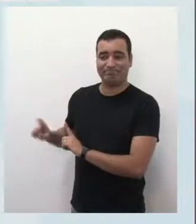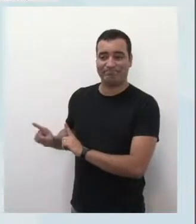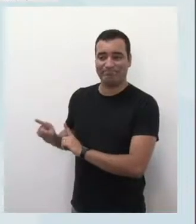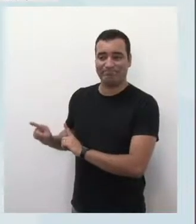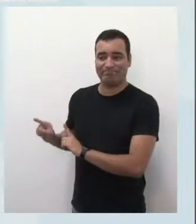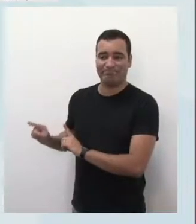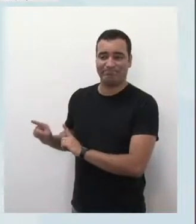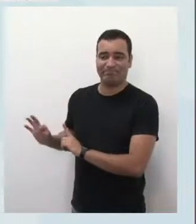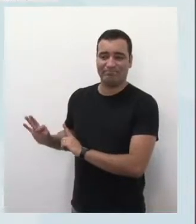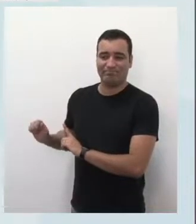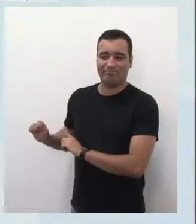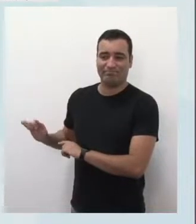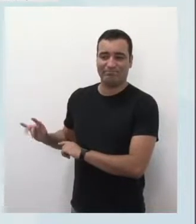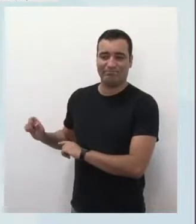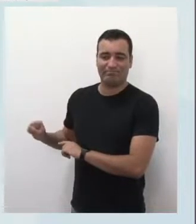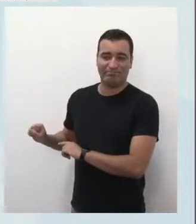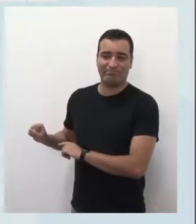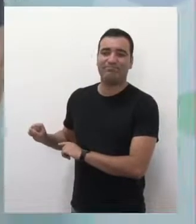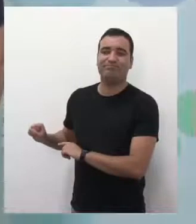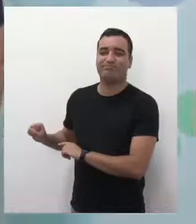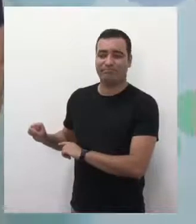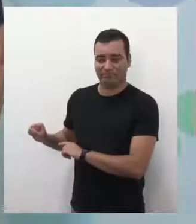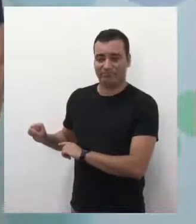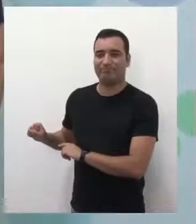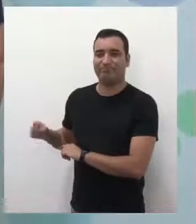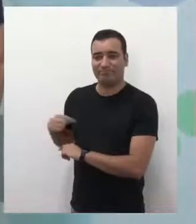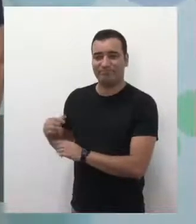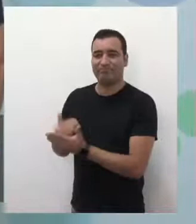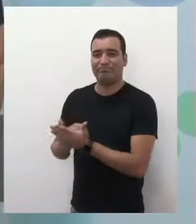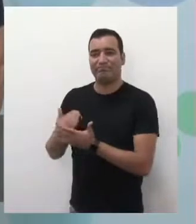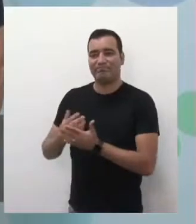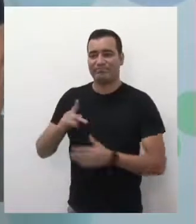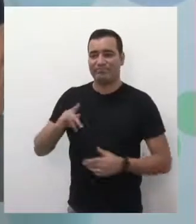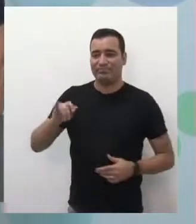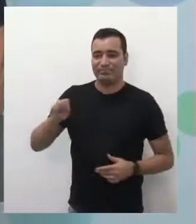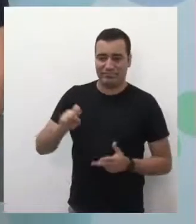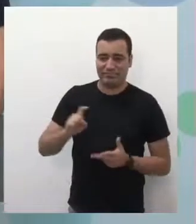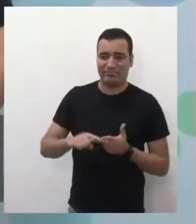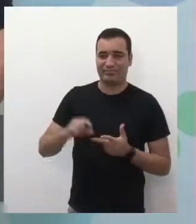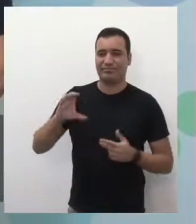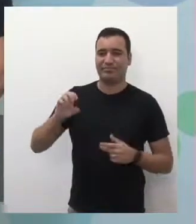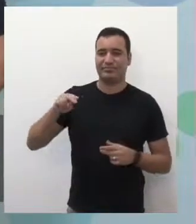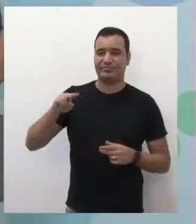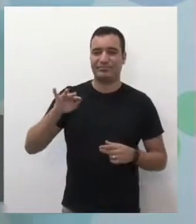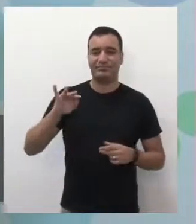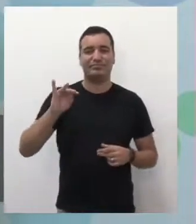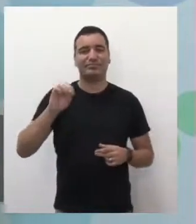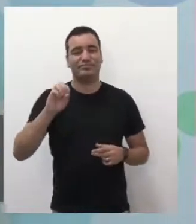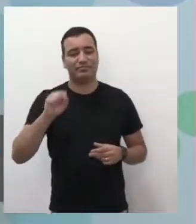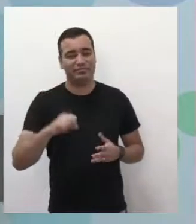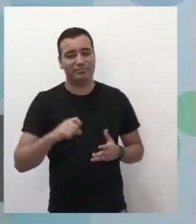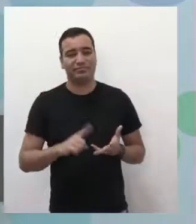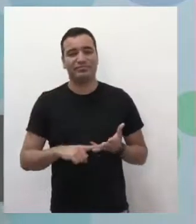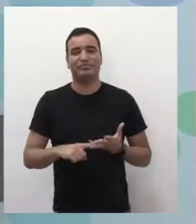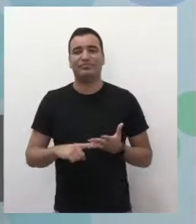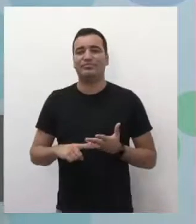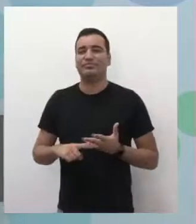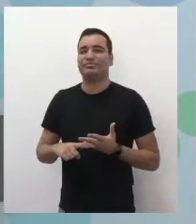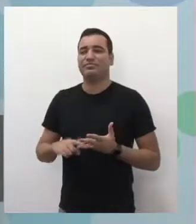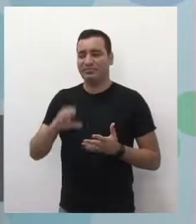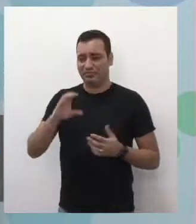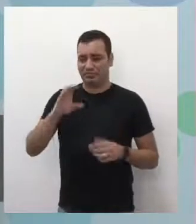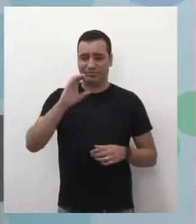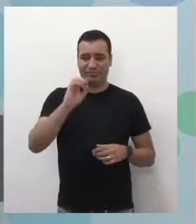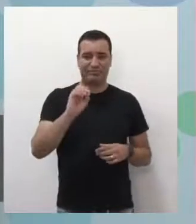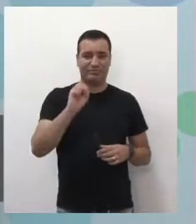as taxas que eu te falei, PIS, PASEP, COFINS e a taxa lá do COSIP,